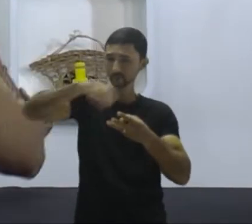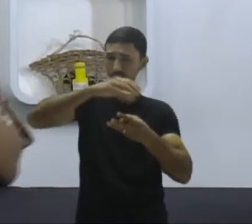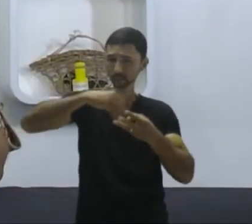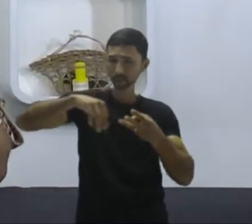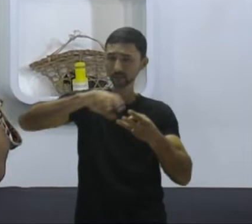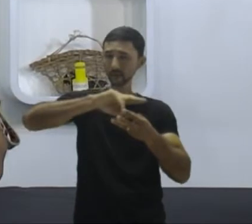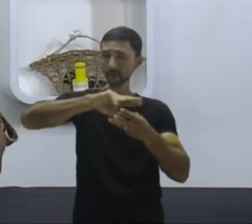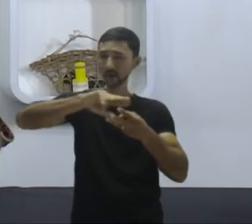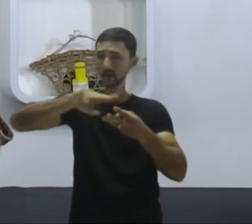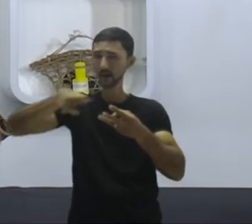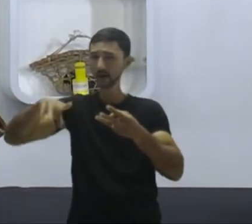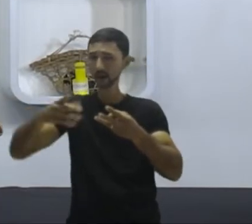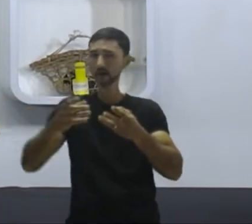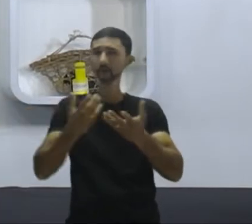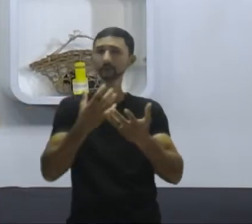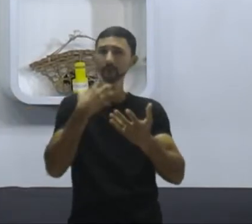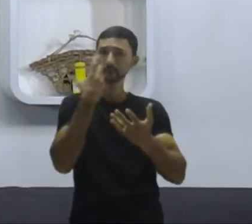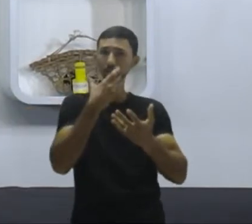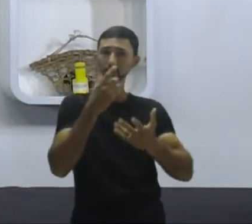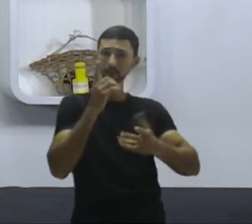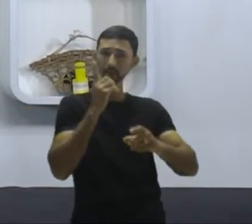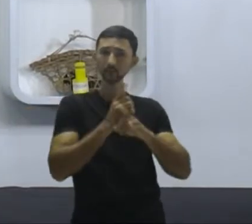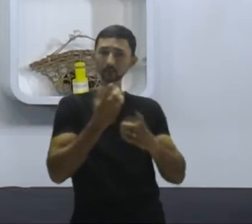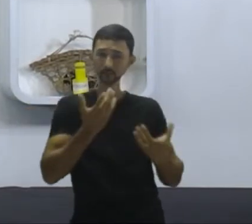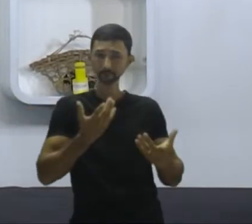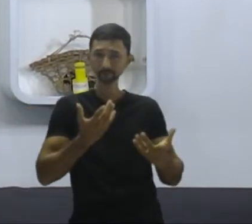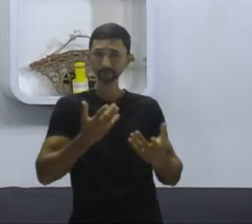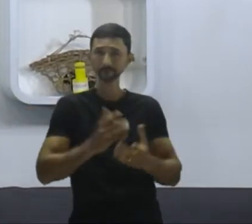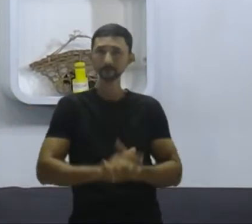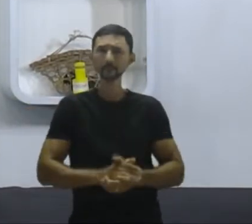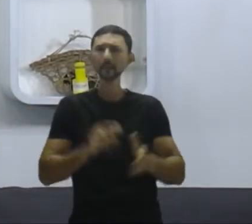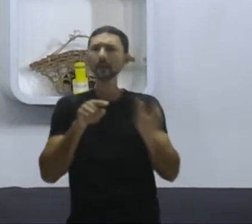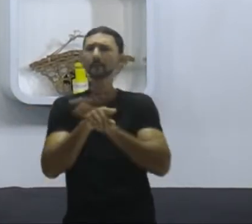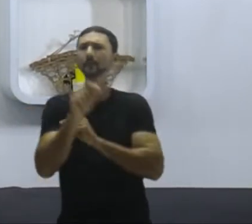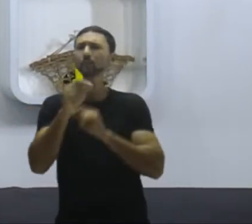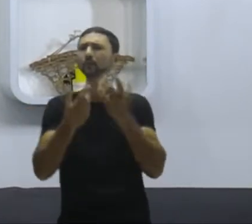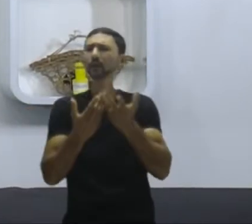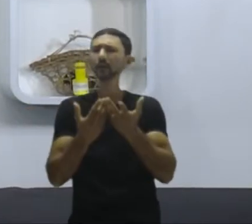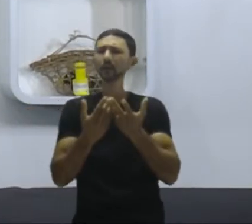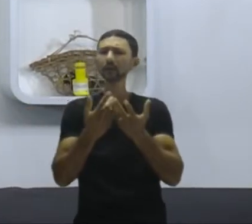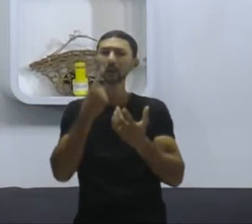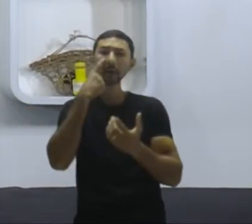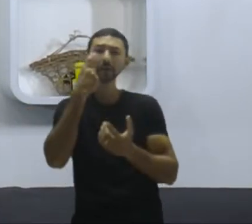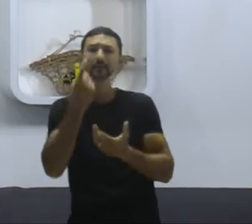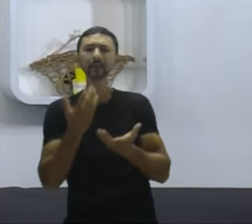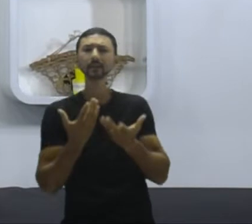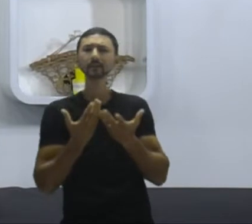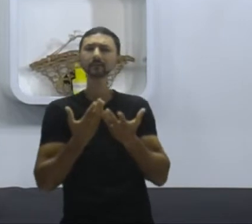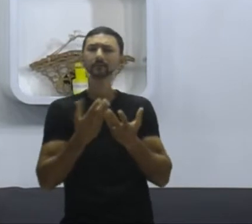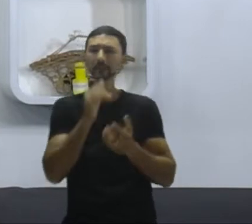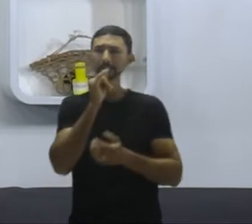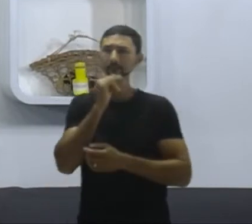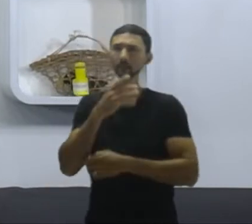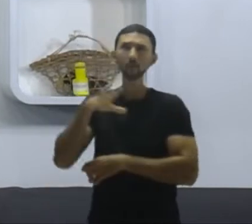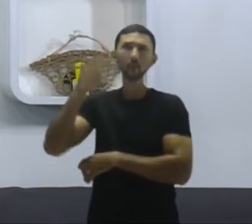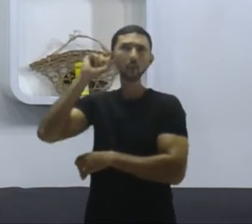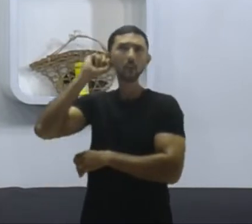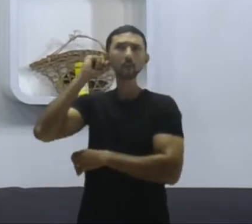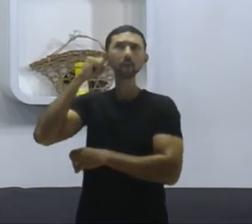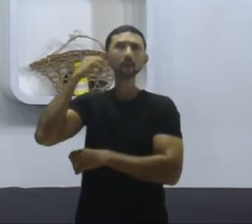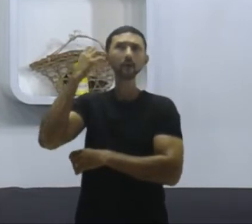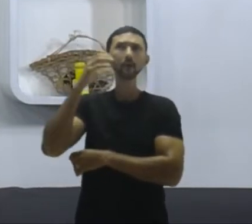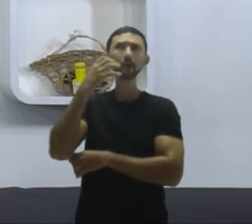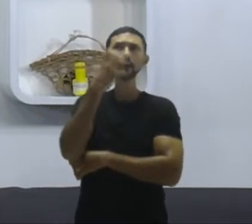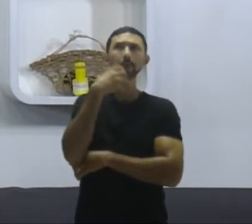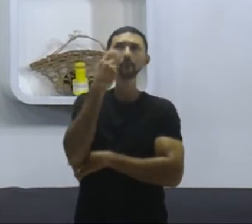em diversos meios. Agora eu pergunto para vocês, qual seria a intenção? Quando eu escuto uma música, o que eu